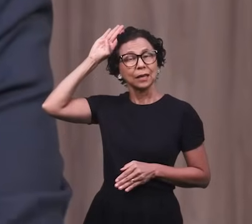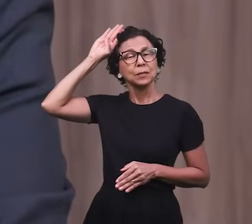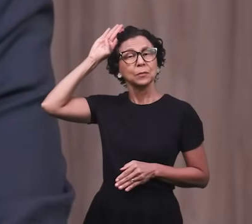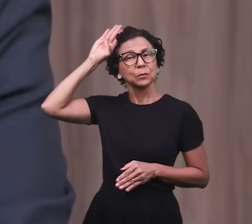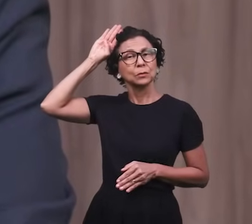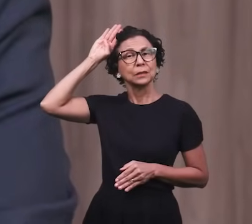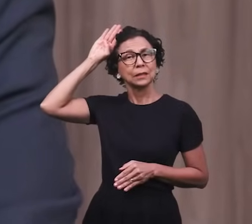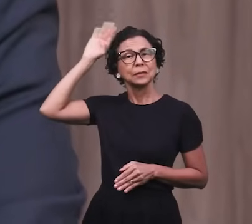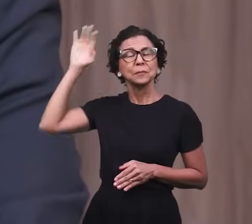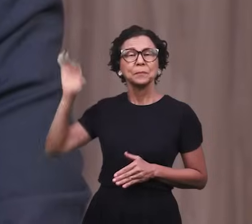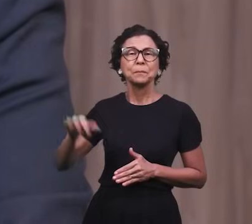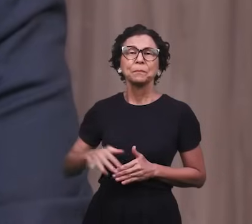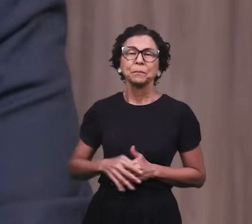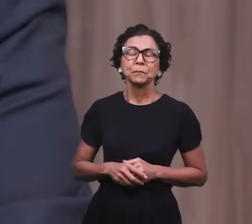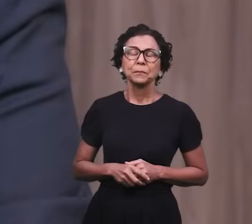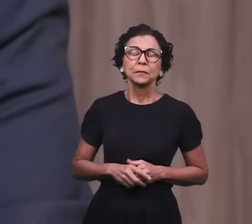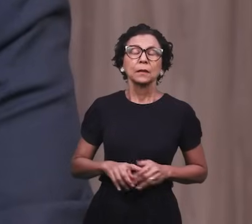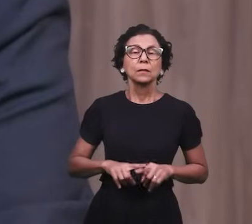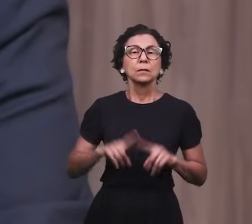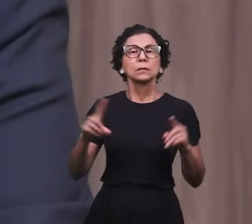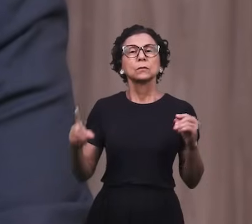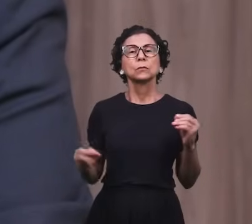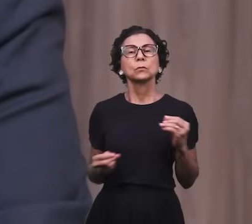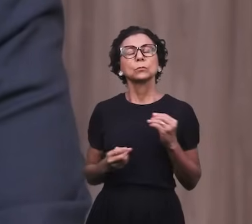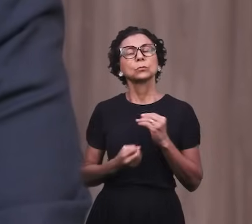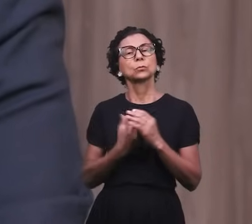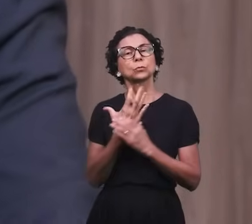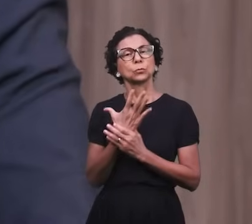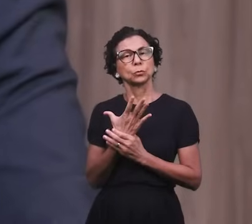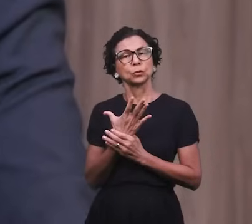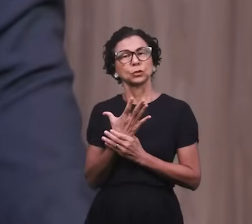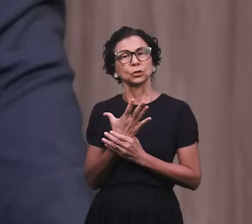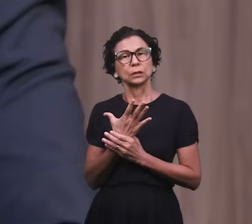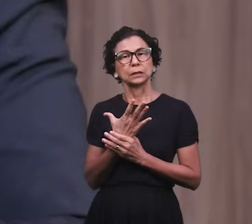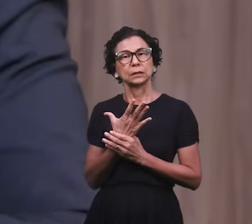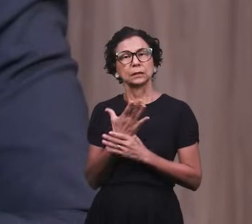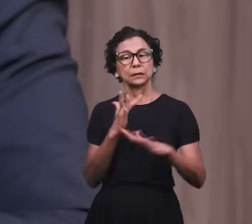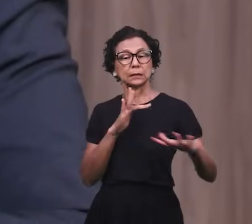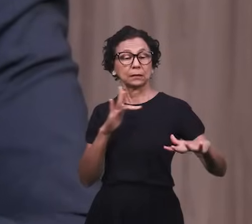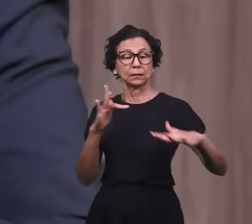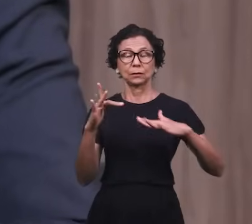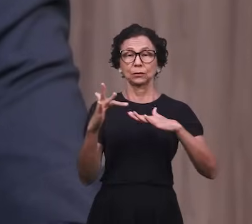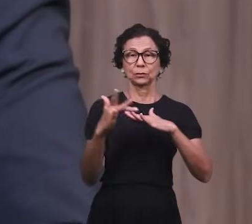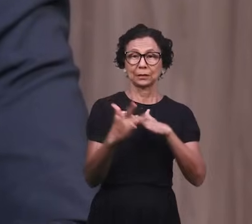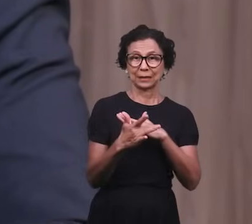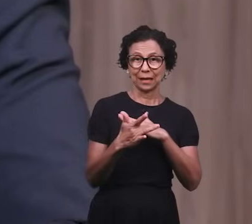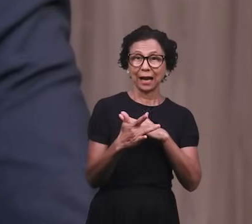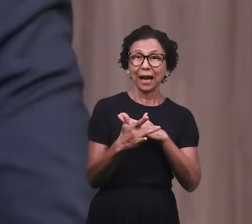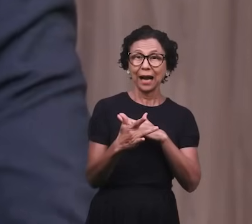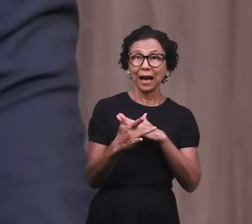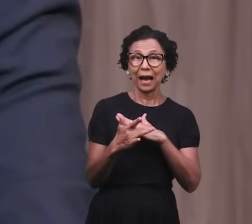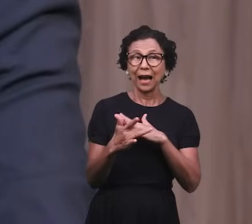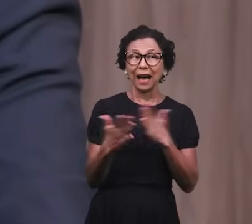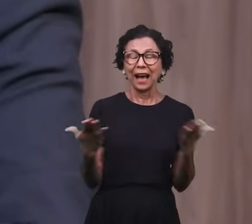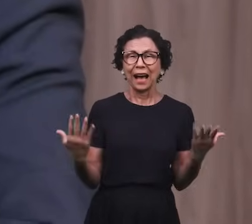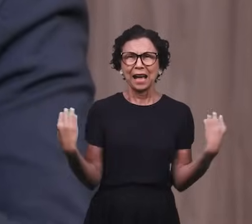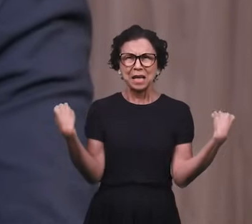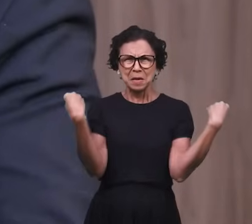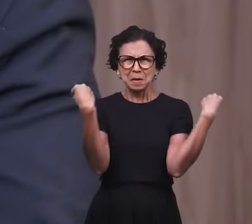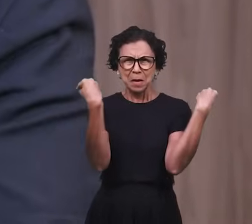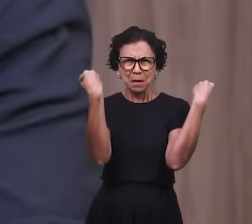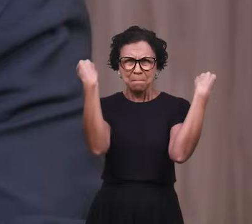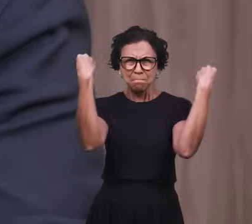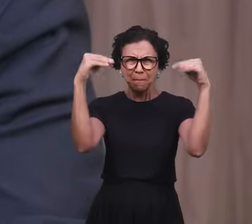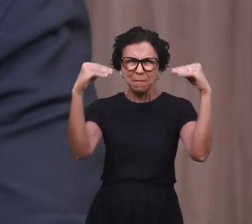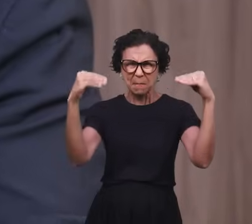as redes sociais, e principalmente que aí com as redes sociais o acervo de dados